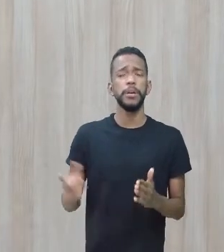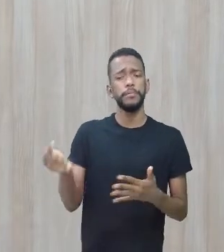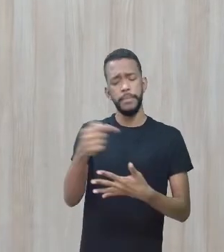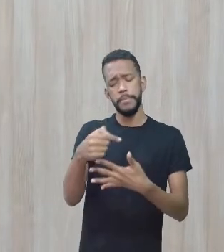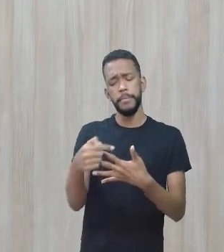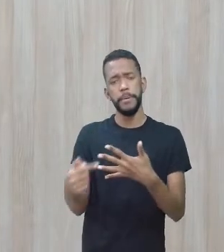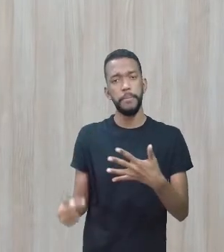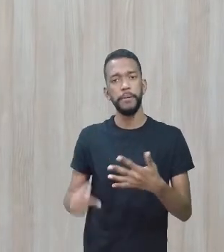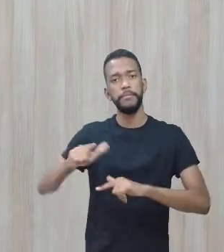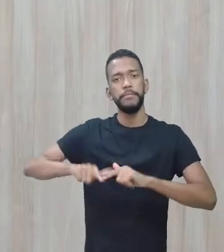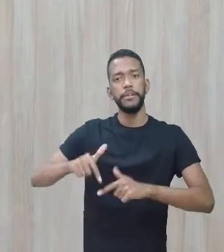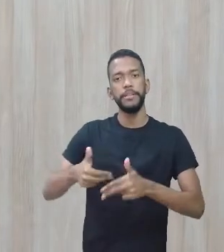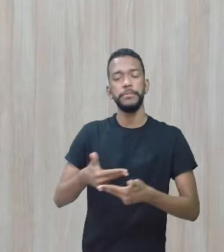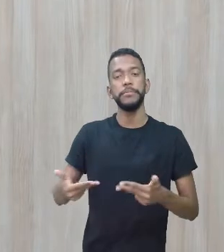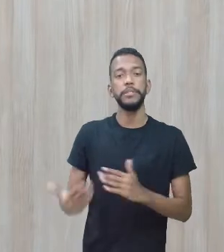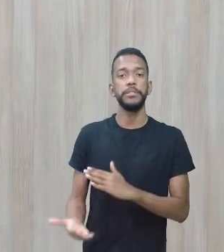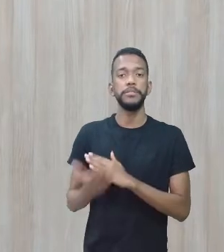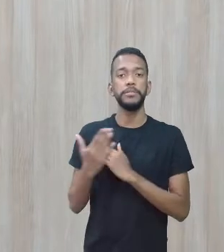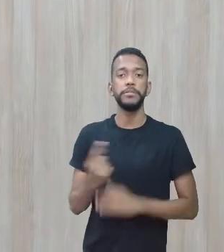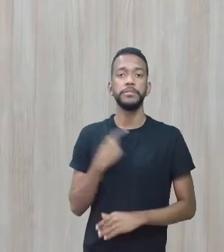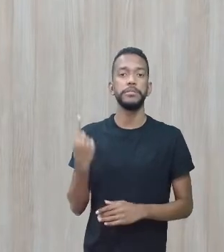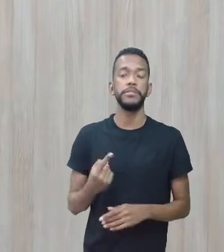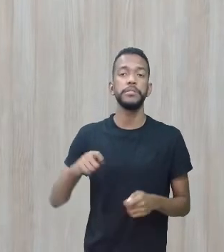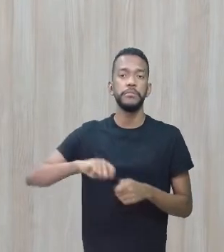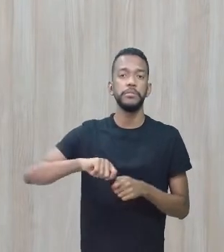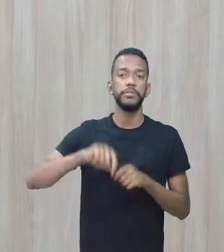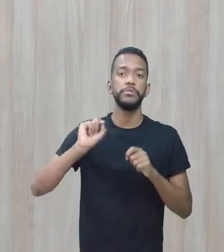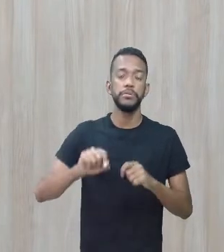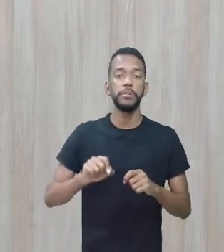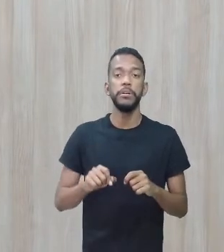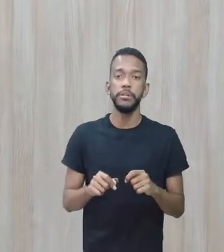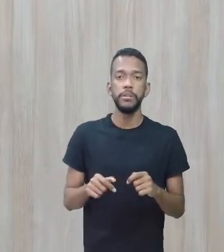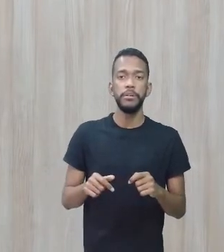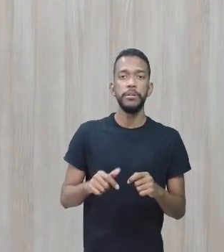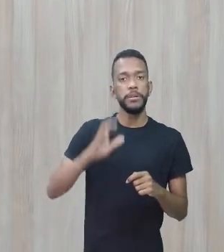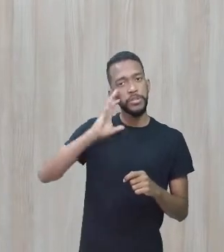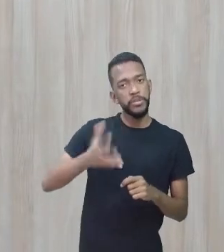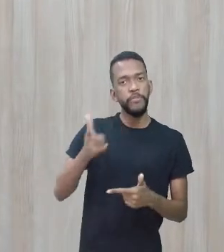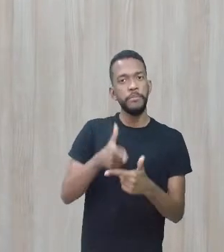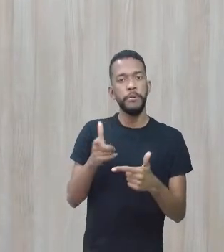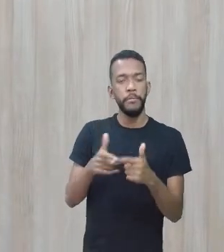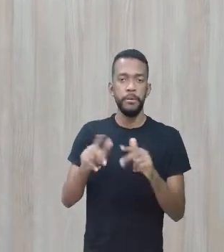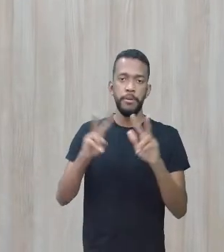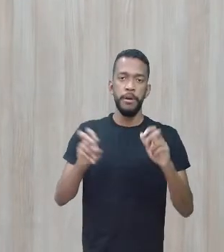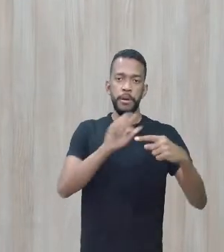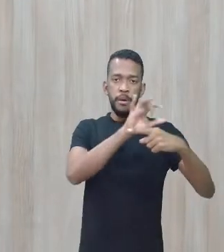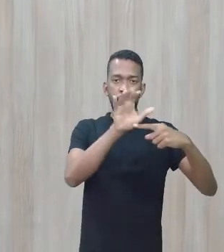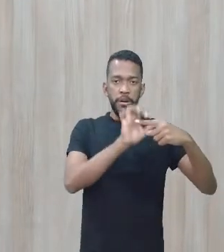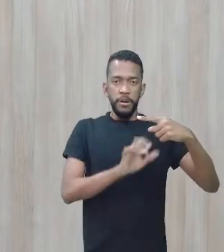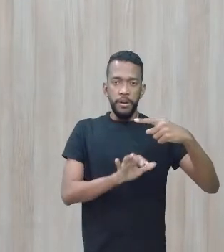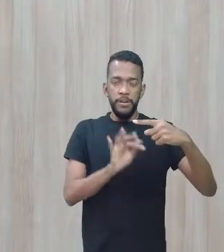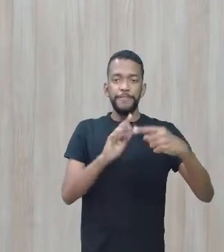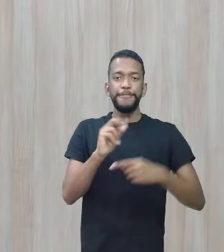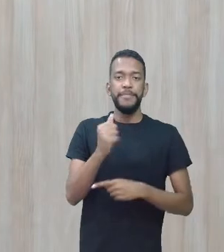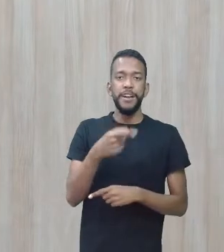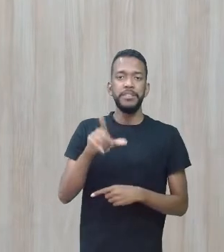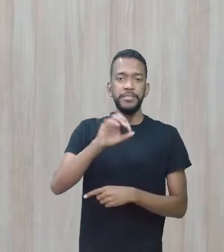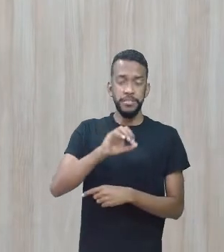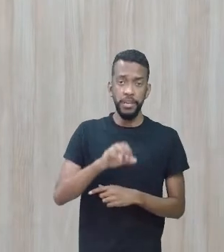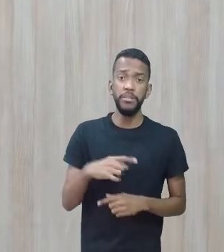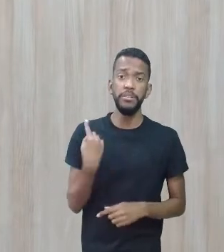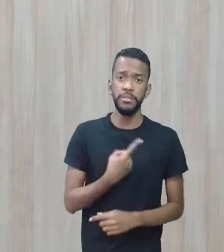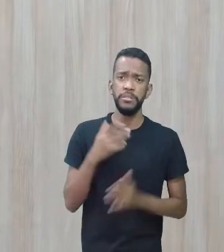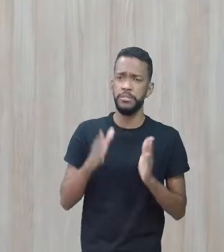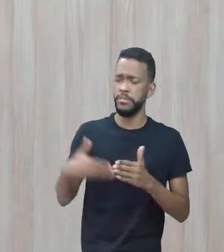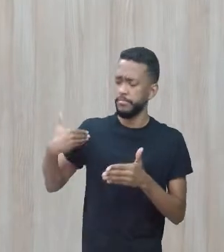que ajudam a gente a fazer alguns probleminhas com fração. E aqui eu trouxe um resumo bem rapidinho para a gente lembrar de todas as etapas